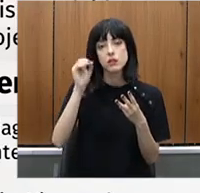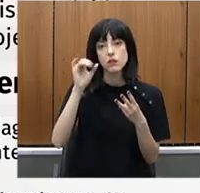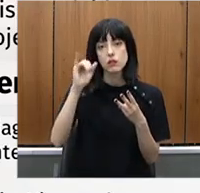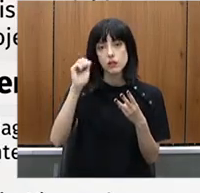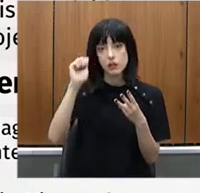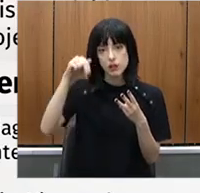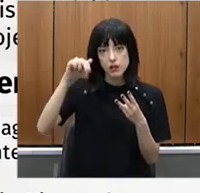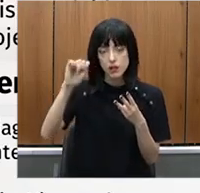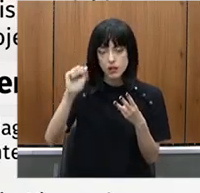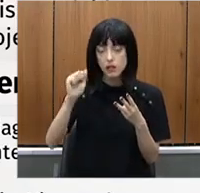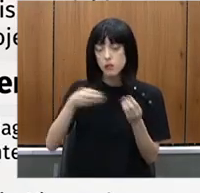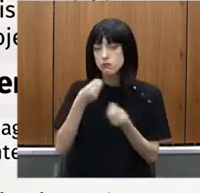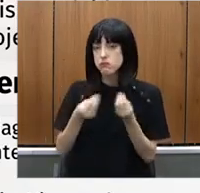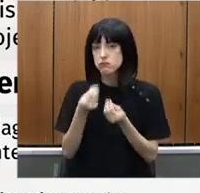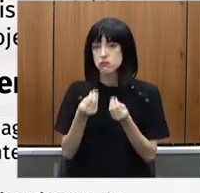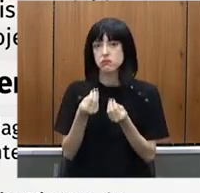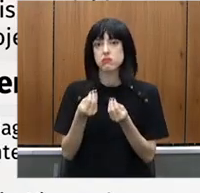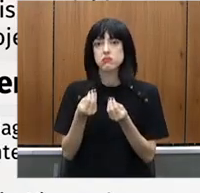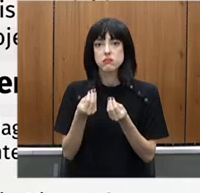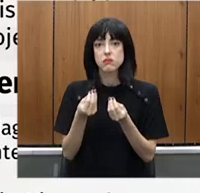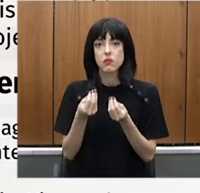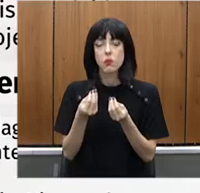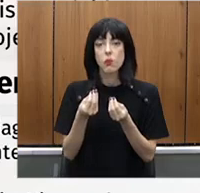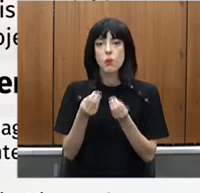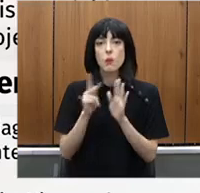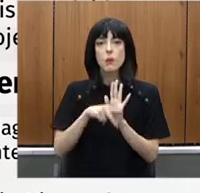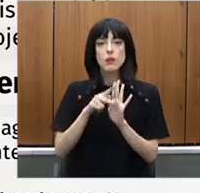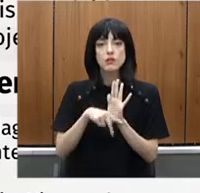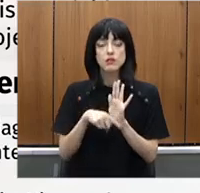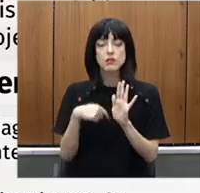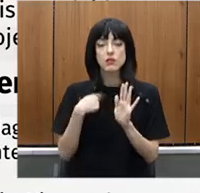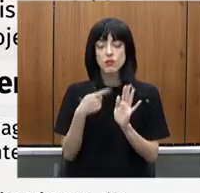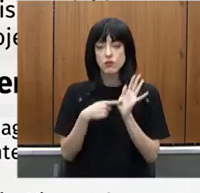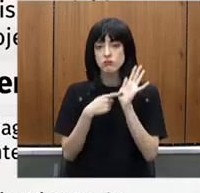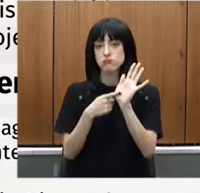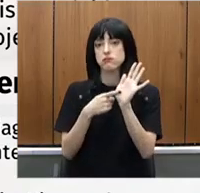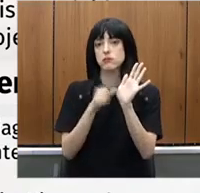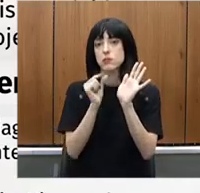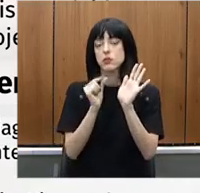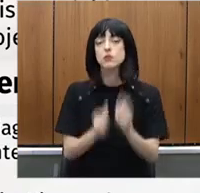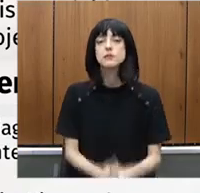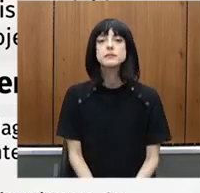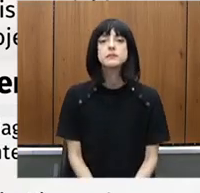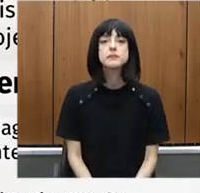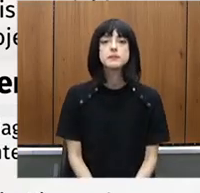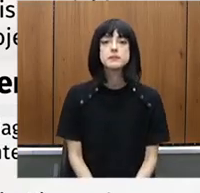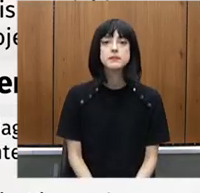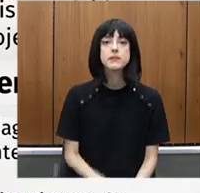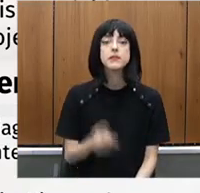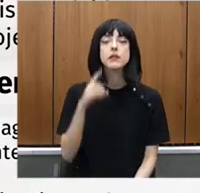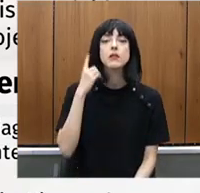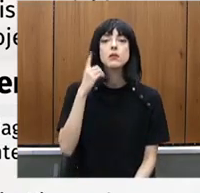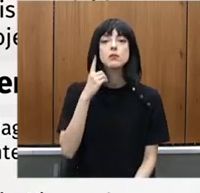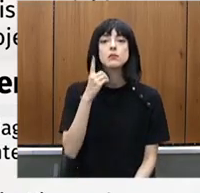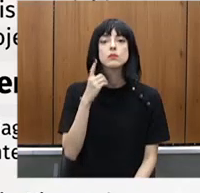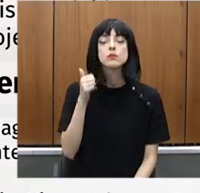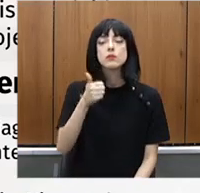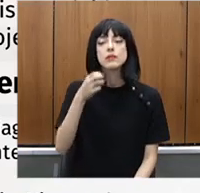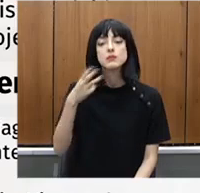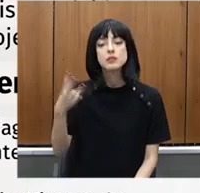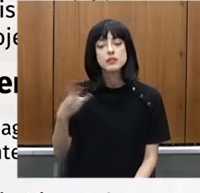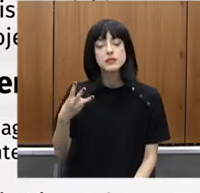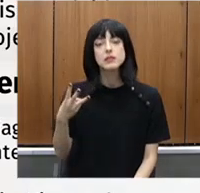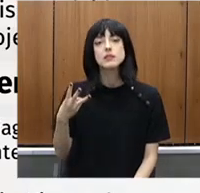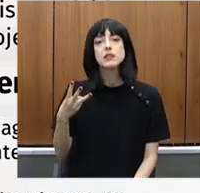o que que o comandante fez tenente coronel que era o sub Comandante aqui do 13º foi para lá e a dificuldade